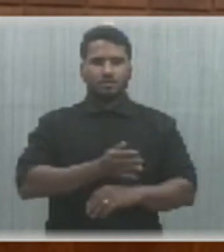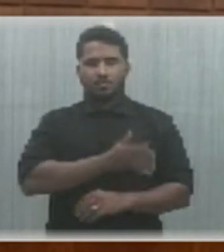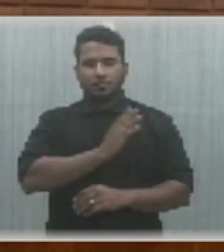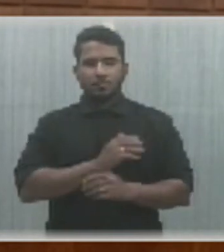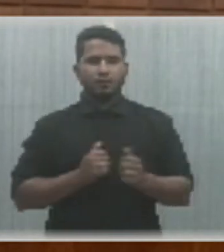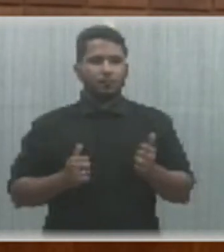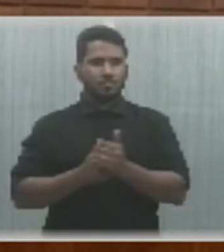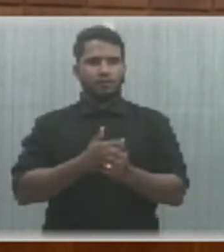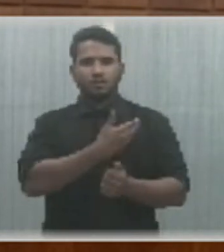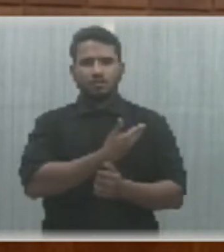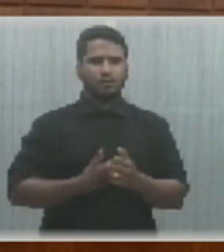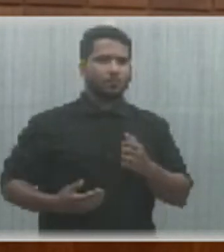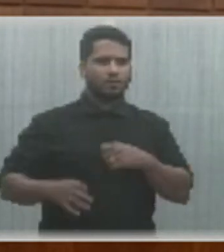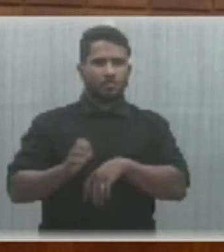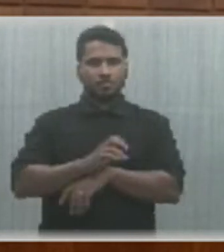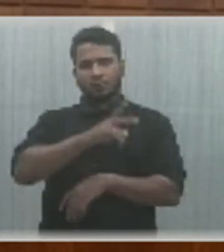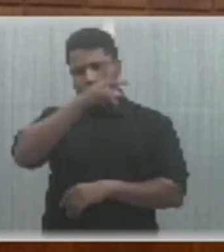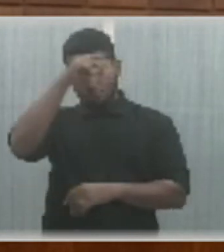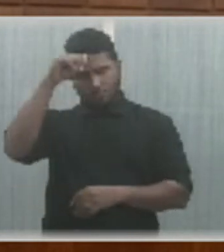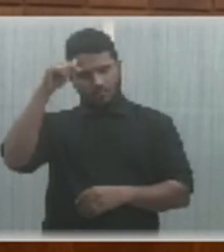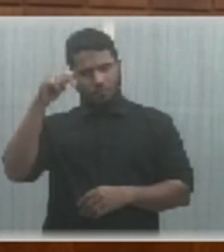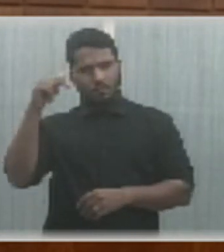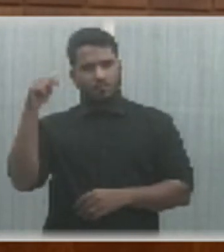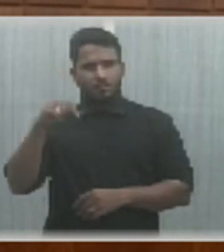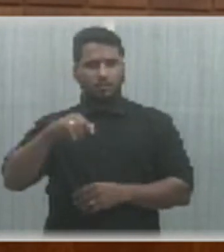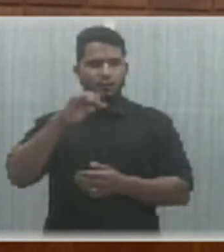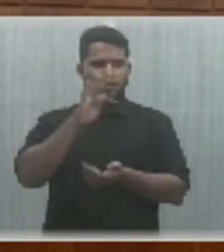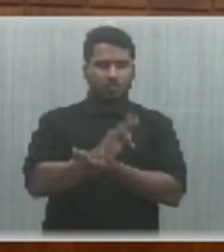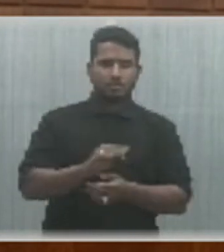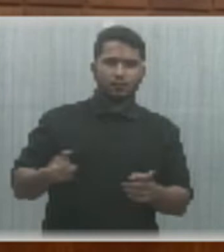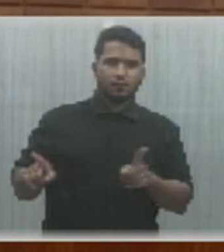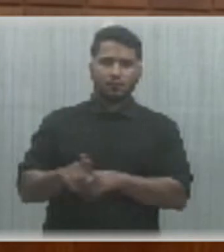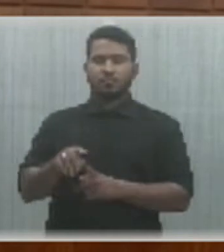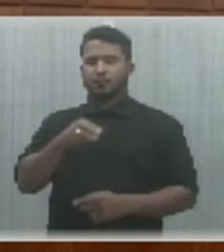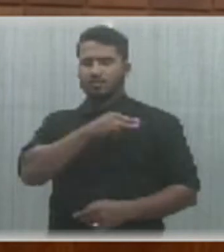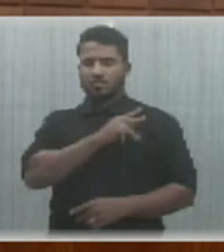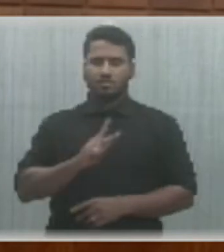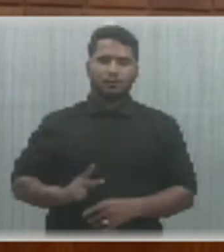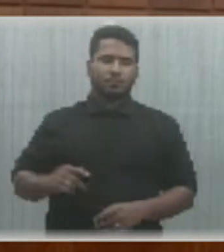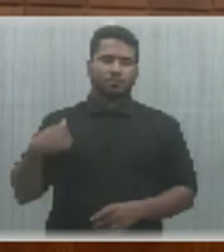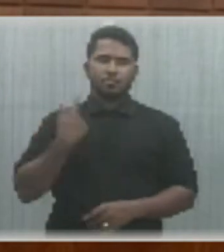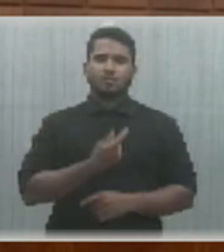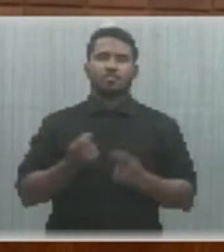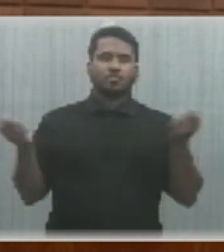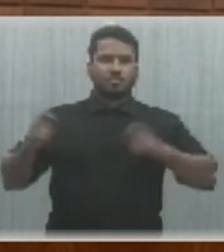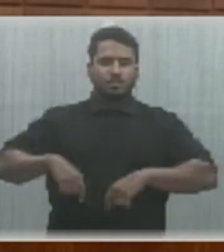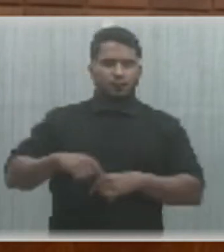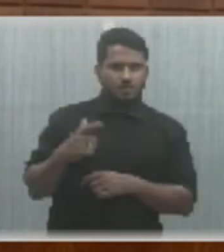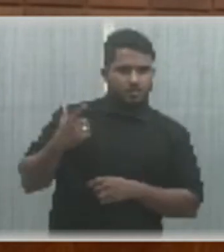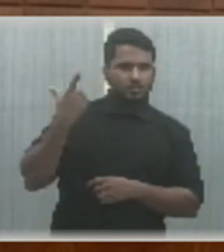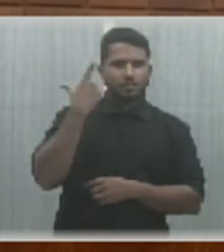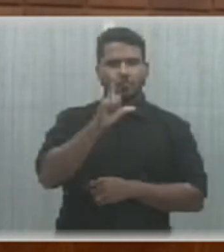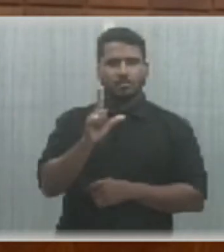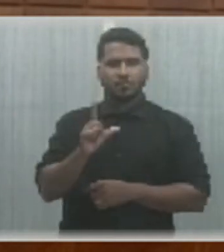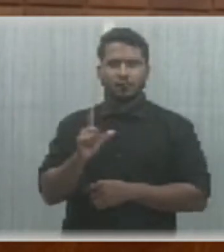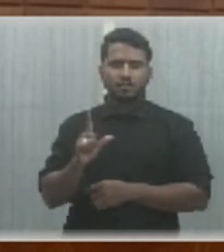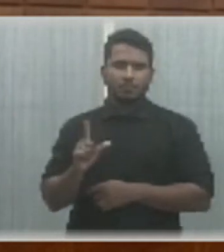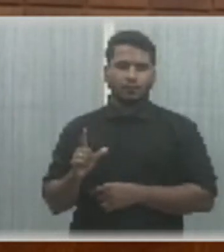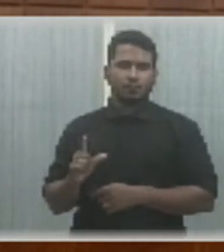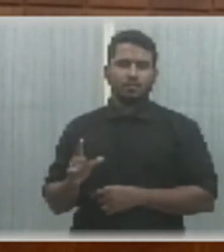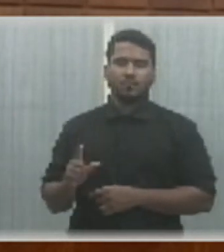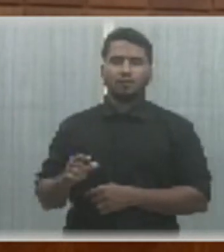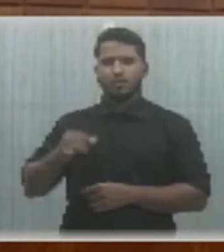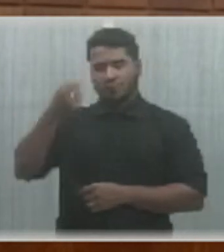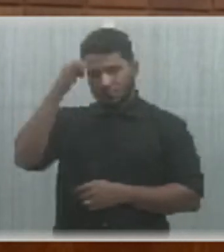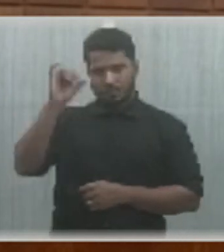governo do estado, a prefeitura municipal de Teresina e o Ministério Público, possamos sim conquistar esse grande benefício e evitar